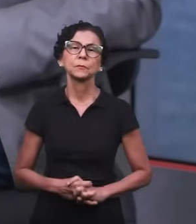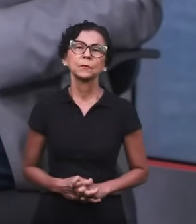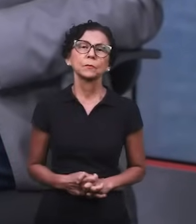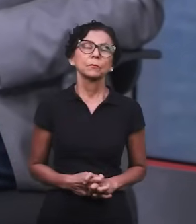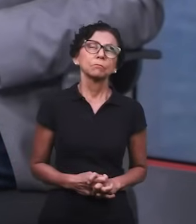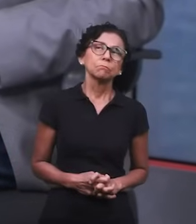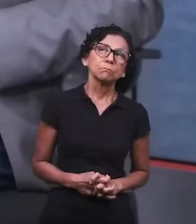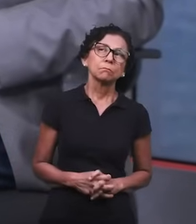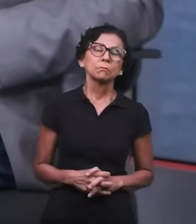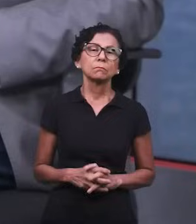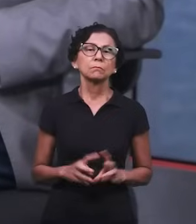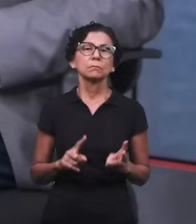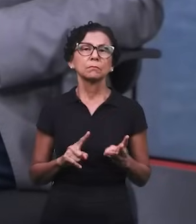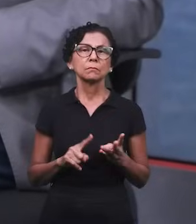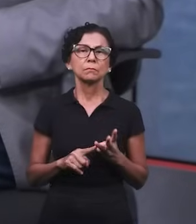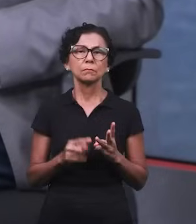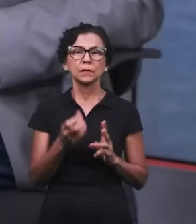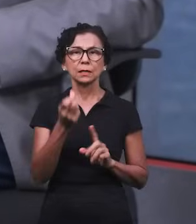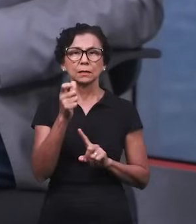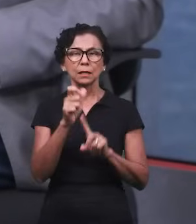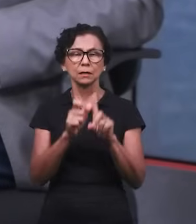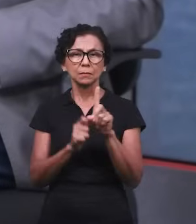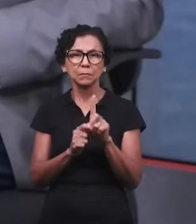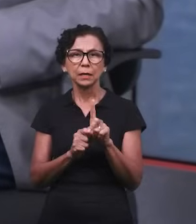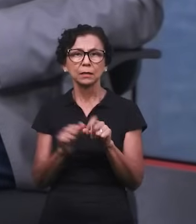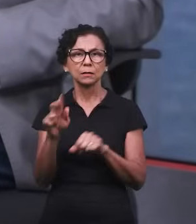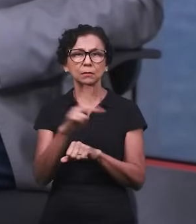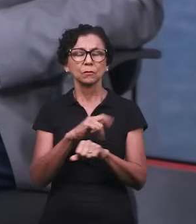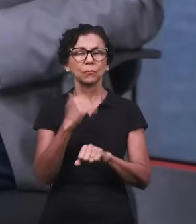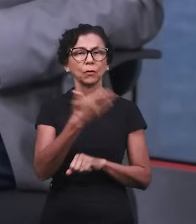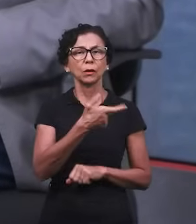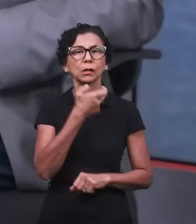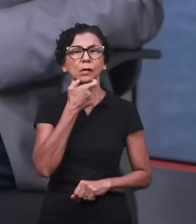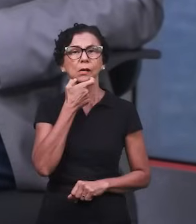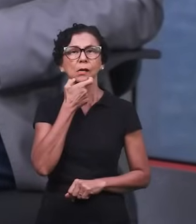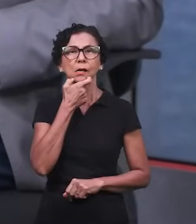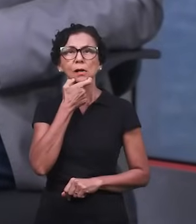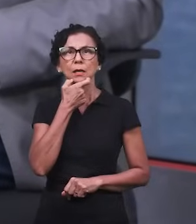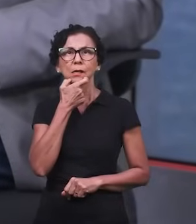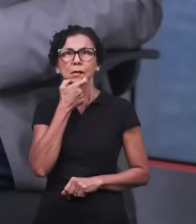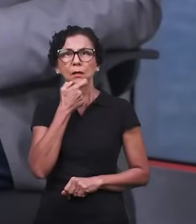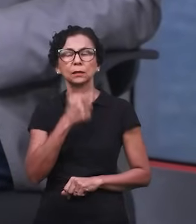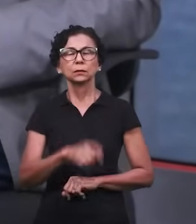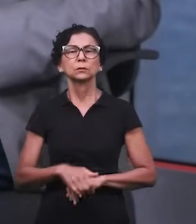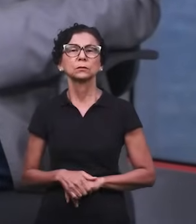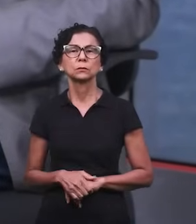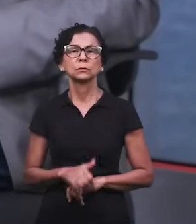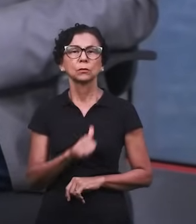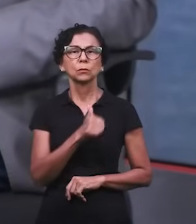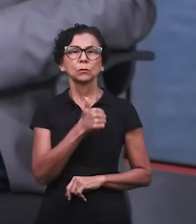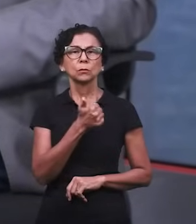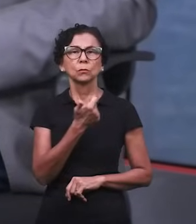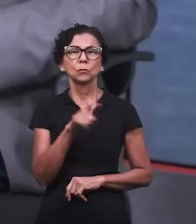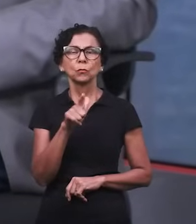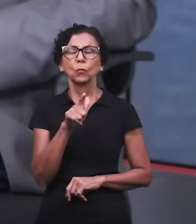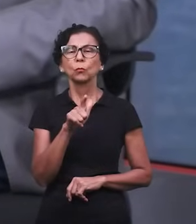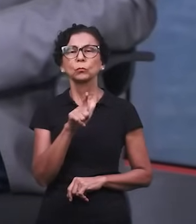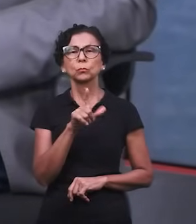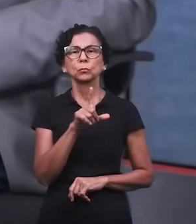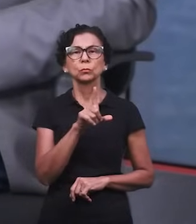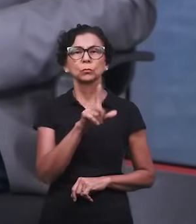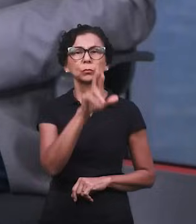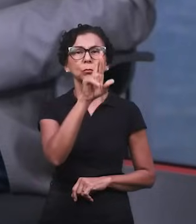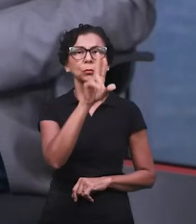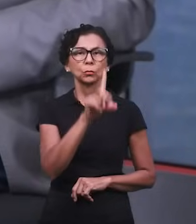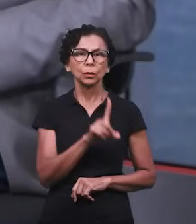para completar as pesquisas. E a partir daí, a gente vai pesquisando por conta própria, né? A gente não para nunca mais de estudar. Nunca